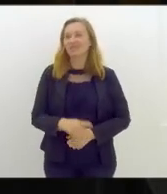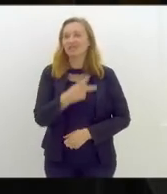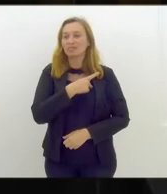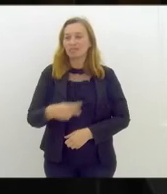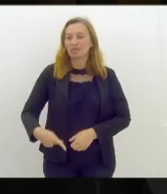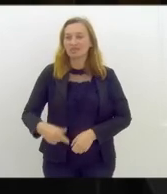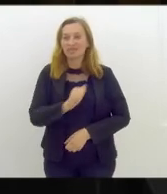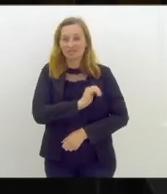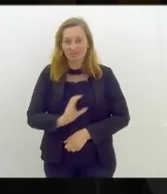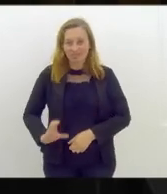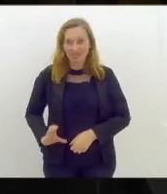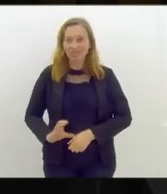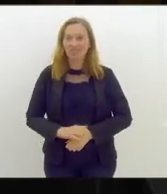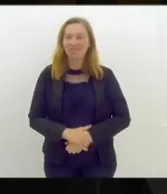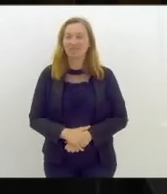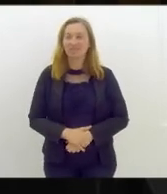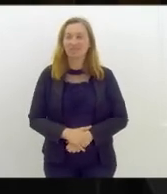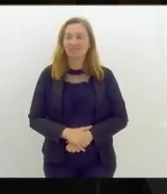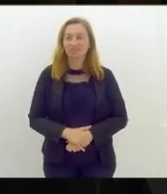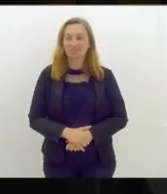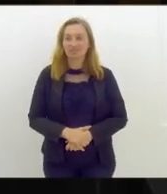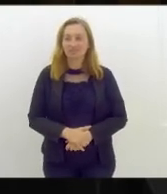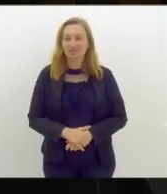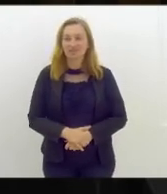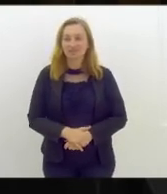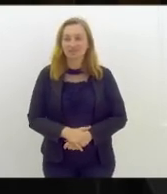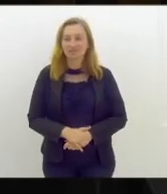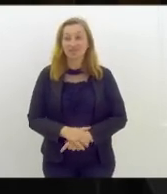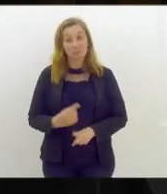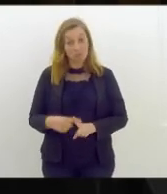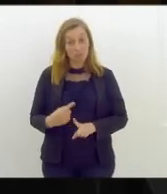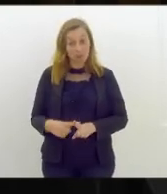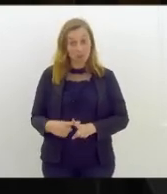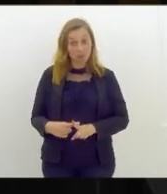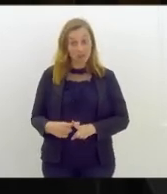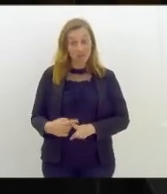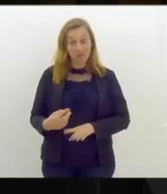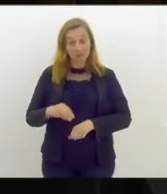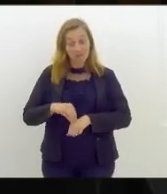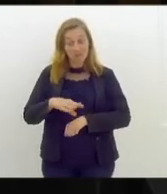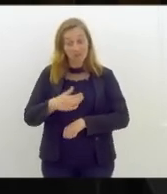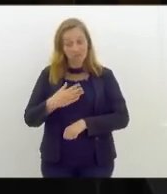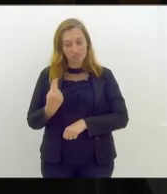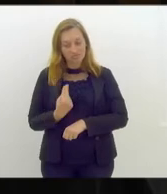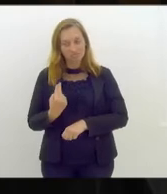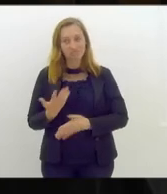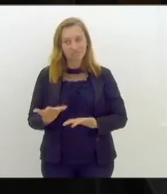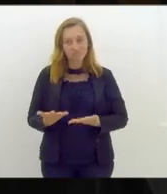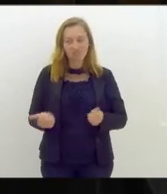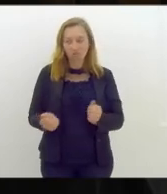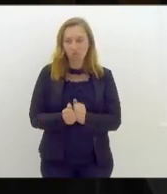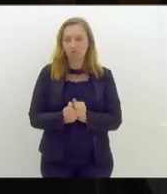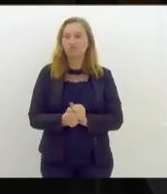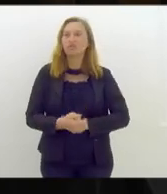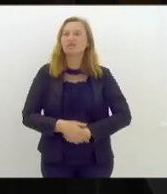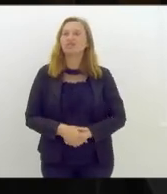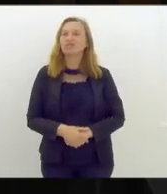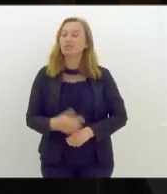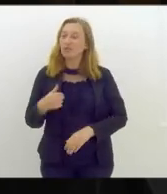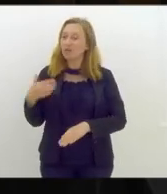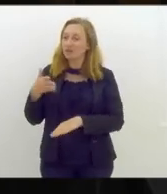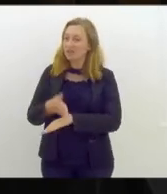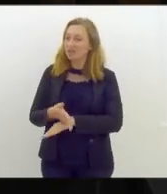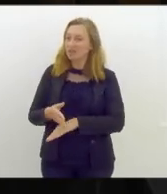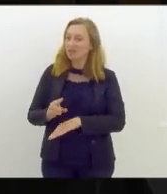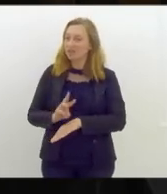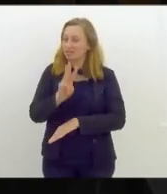André Ceciliano, e eu, quando, porque ele também indicou meu nome, e foi uma indicação conjunta, e aí, quando eu entrei no